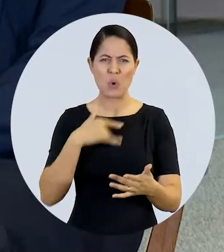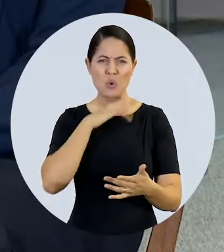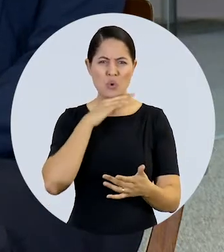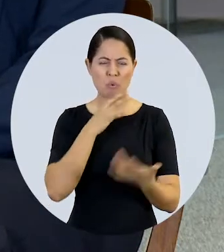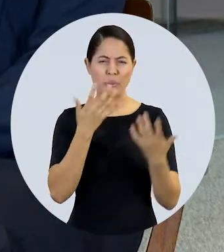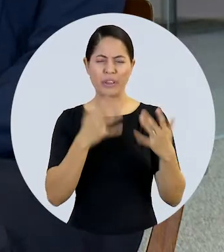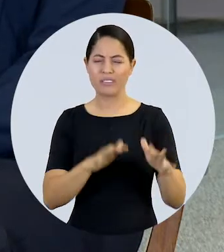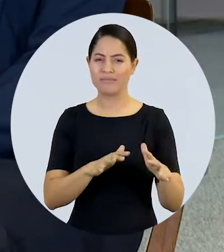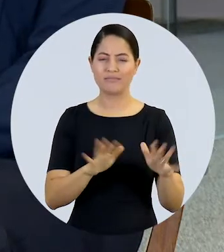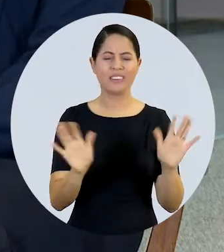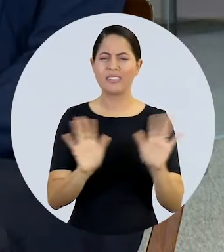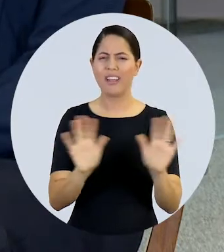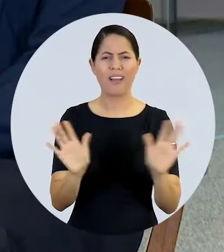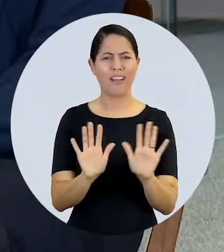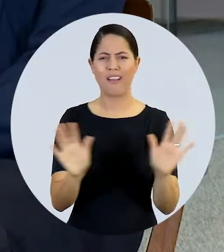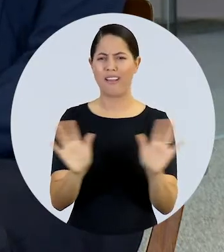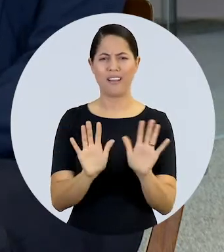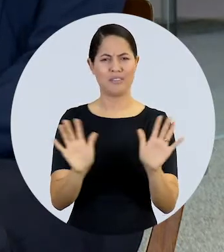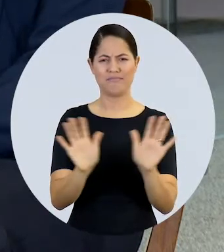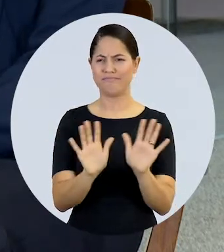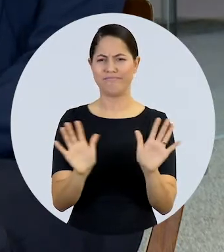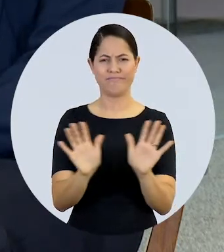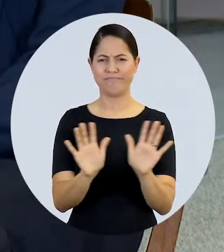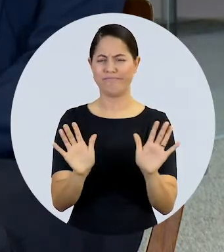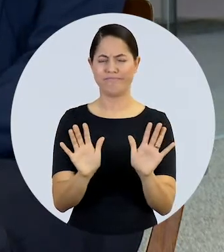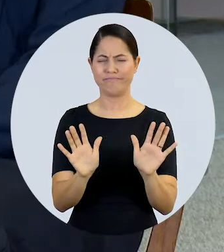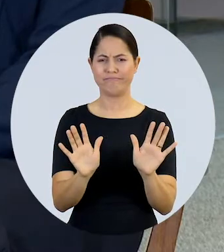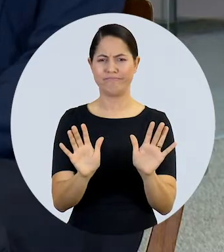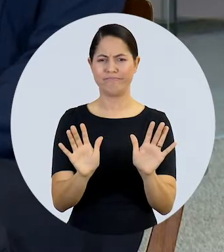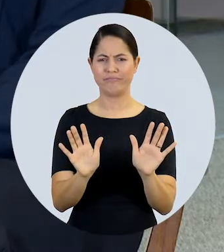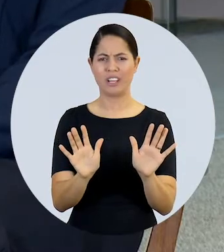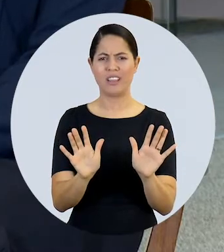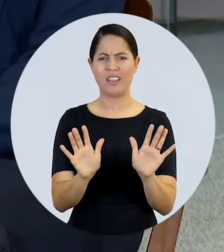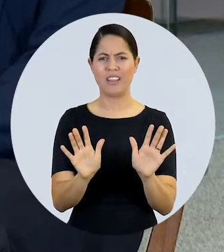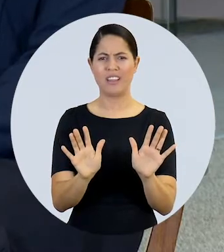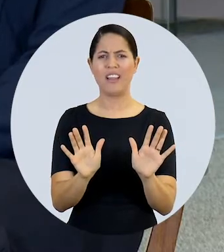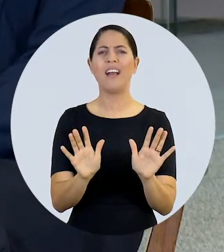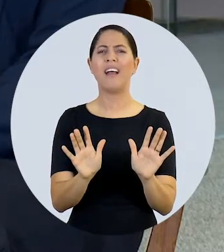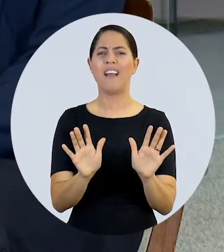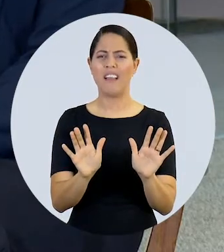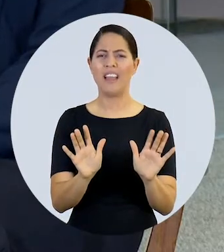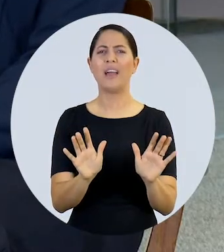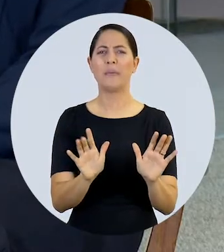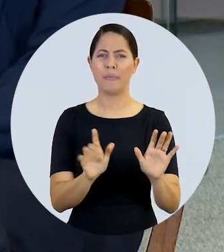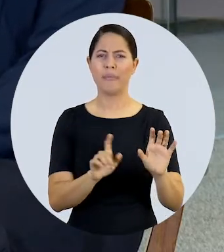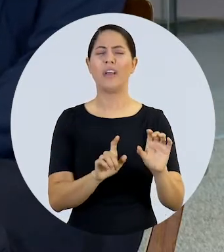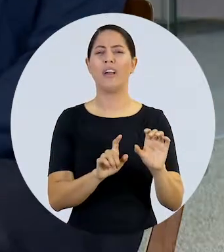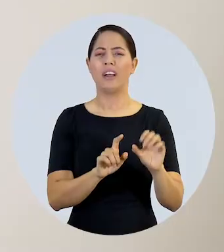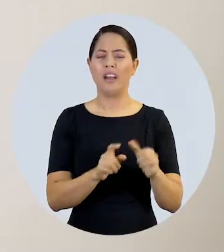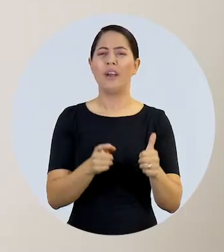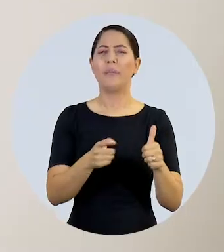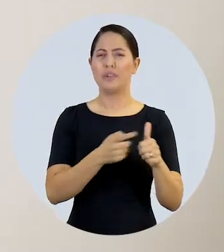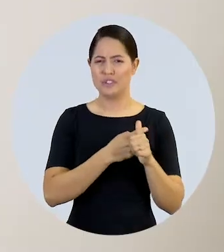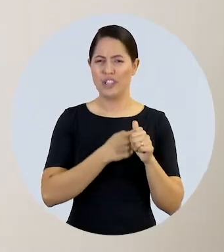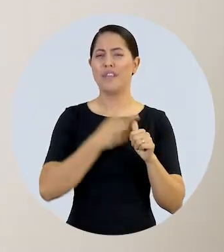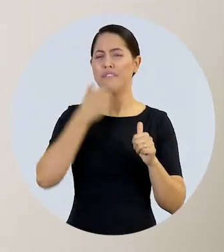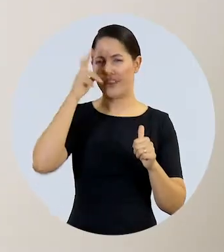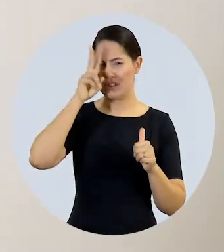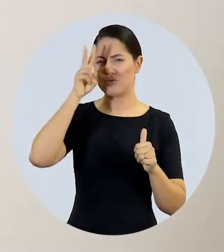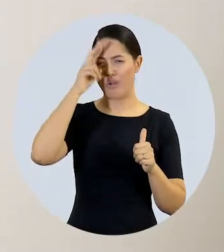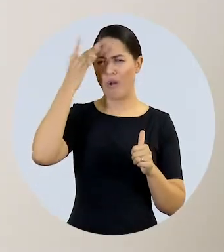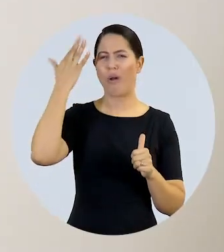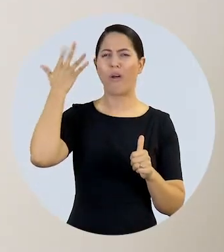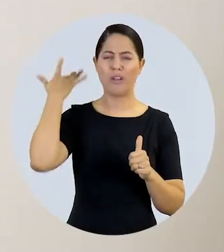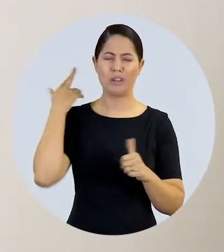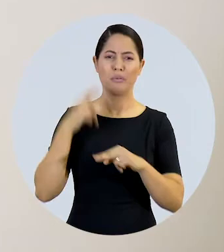péssima saúde porque quer. Claro que não. Né? Esse é um débito histórico deixado